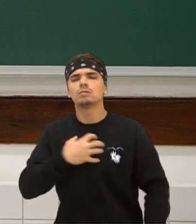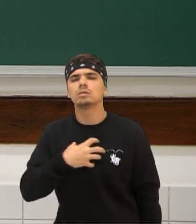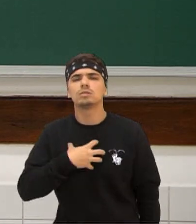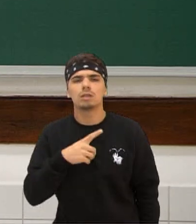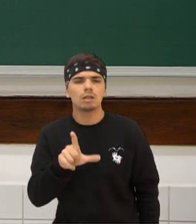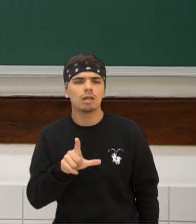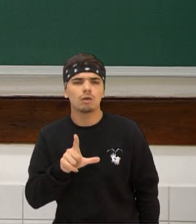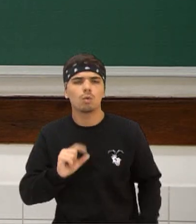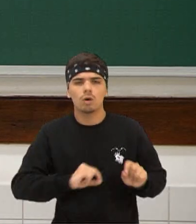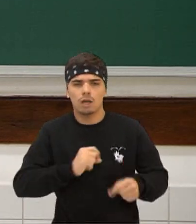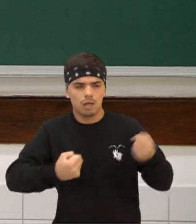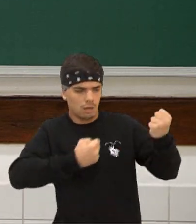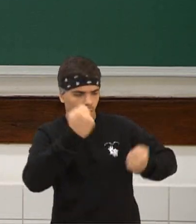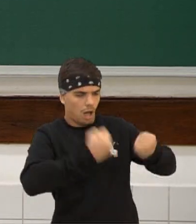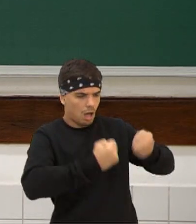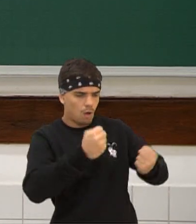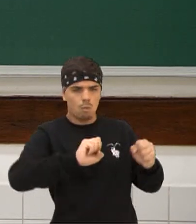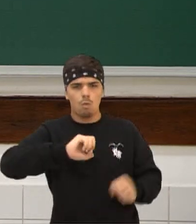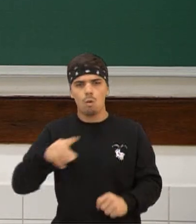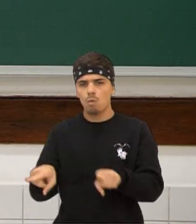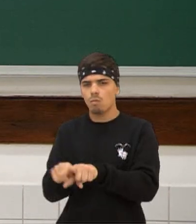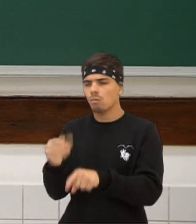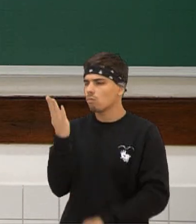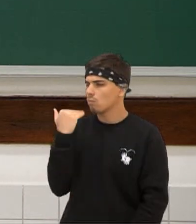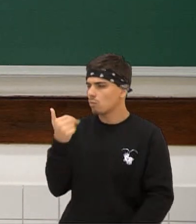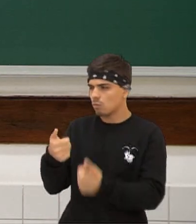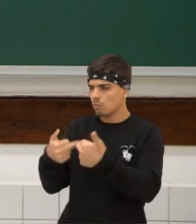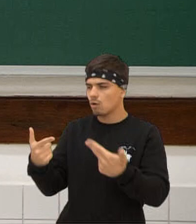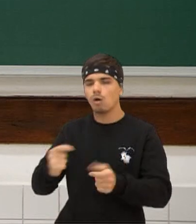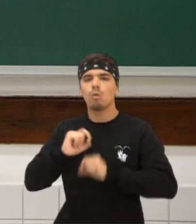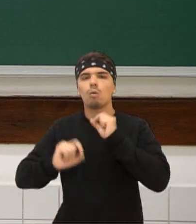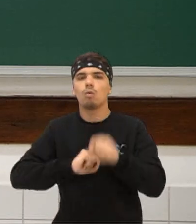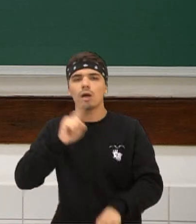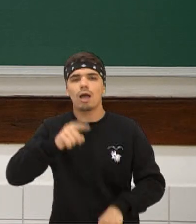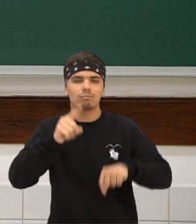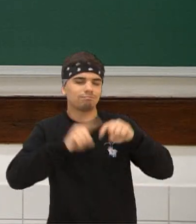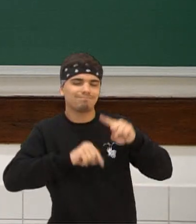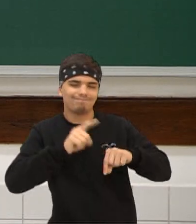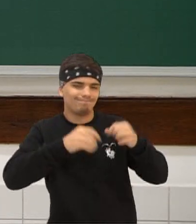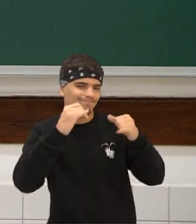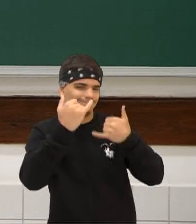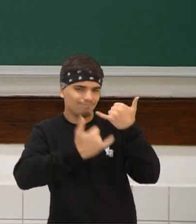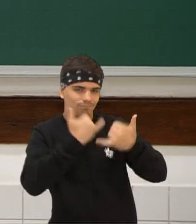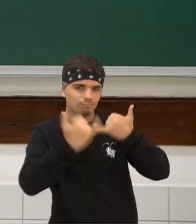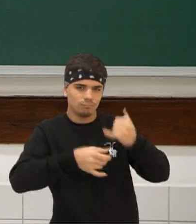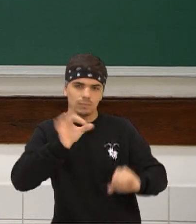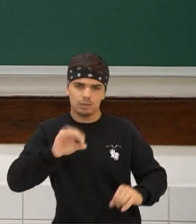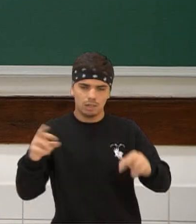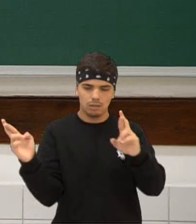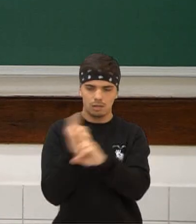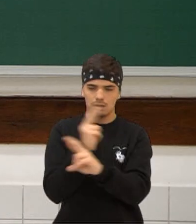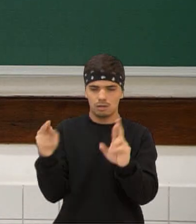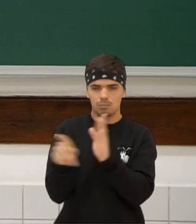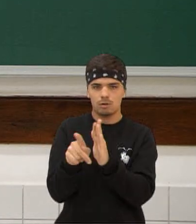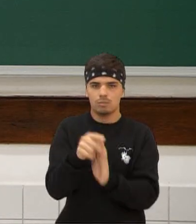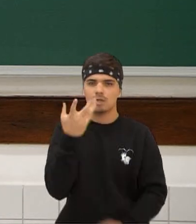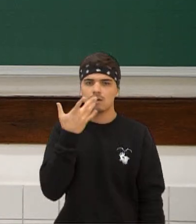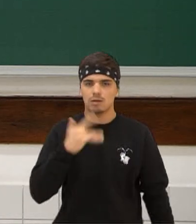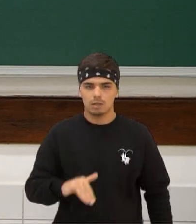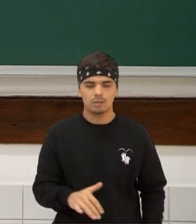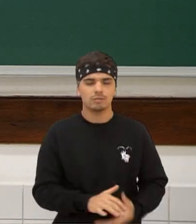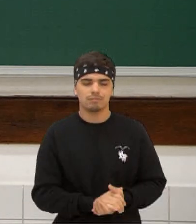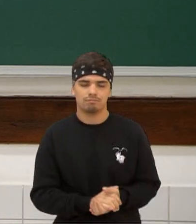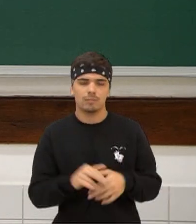será que vai estar vendendo o carro tá vendendo comida não né vai tá vendendo provavelmente brinquedos coisas bem relacionadas a